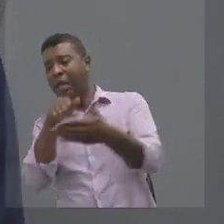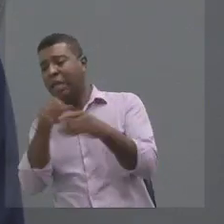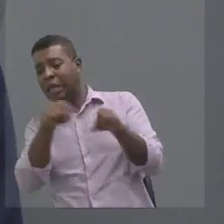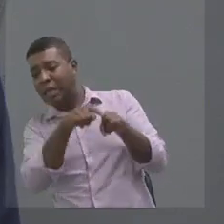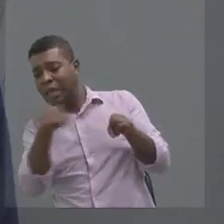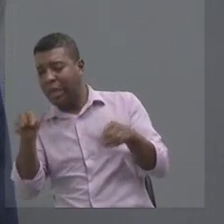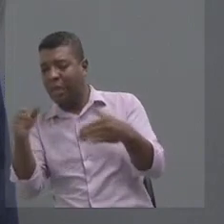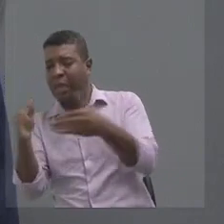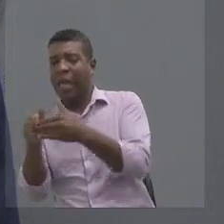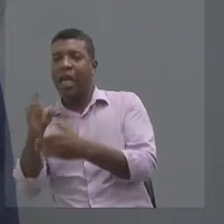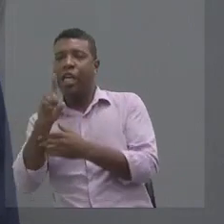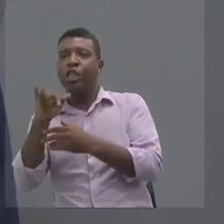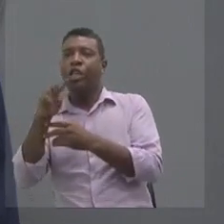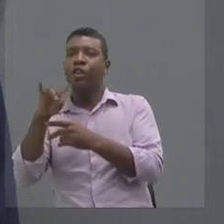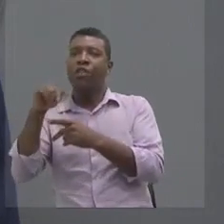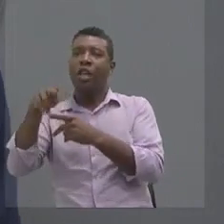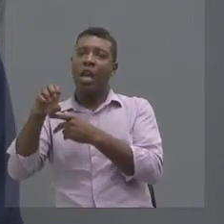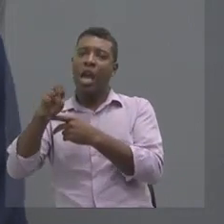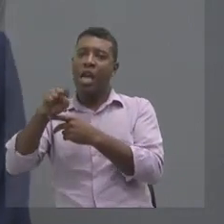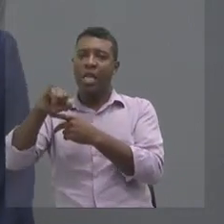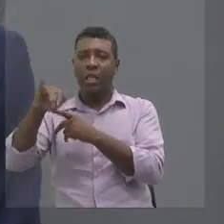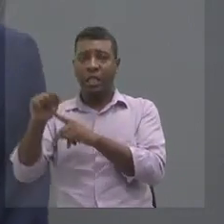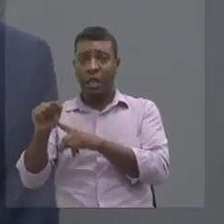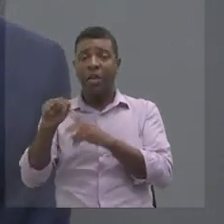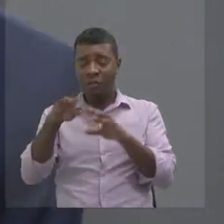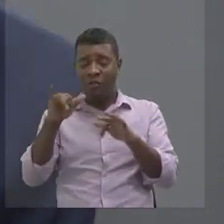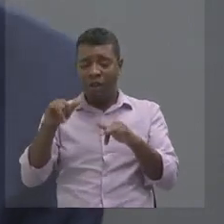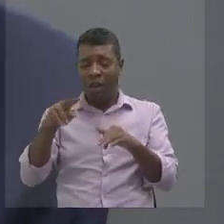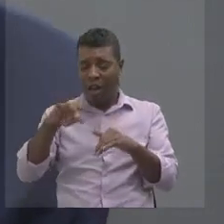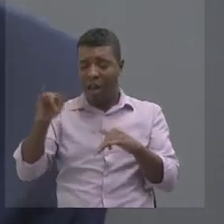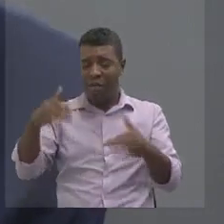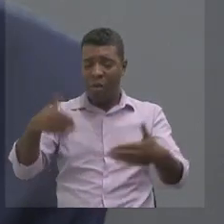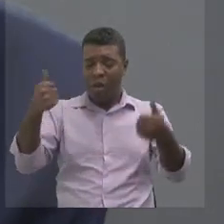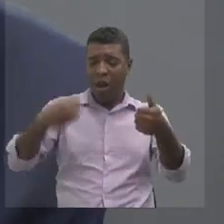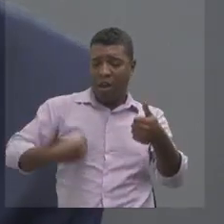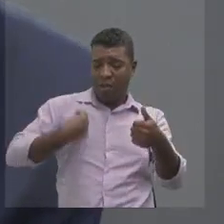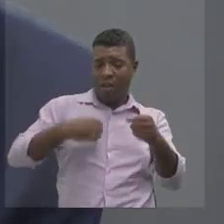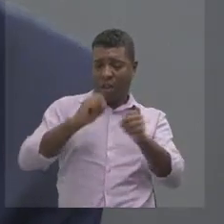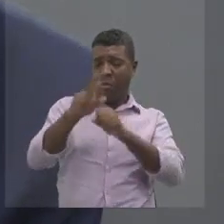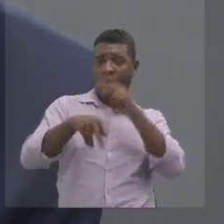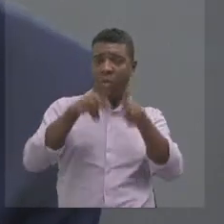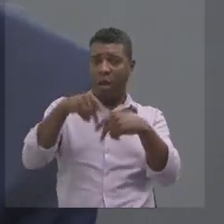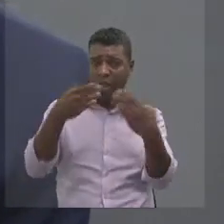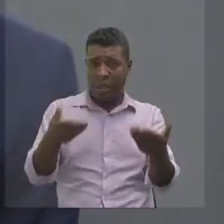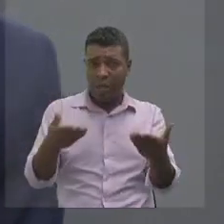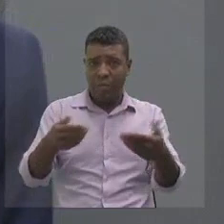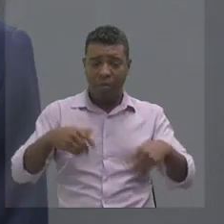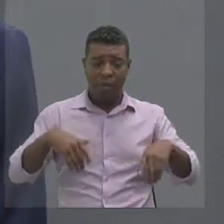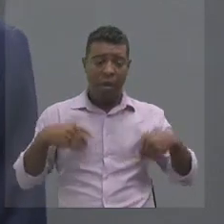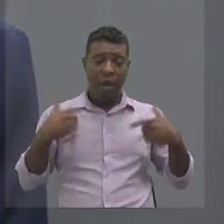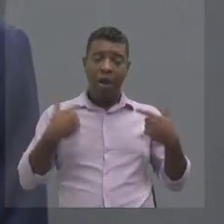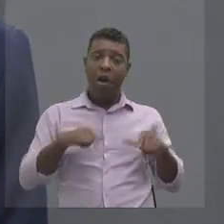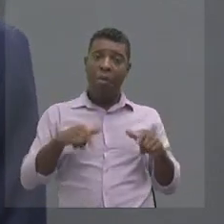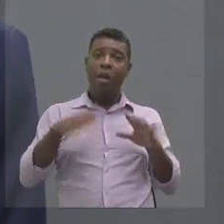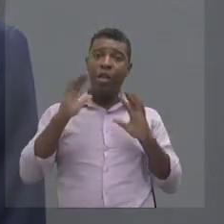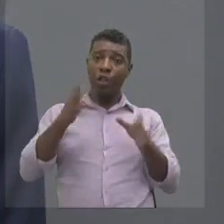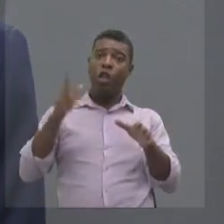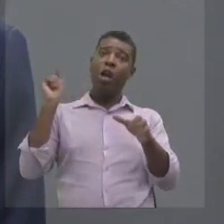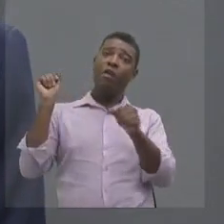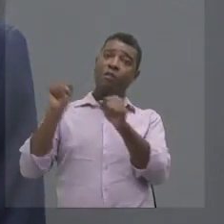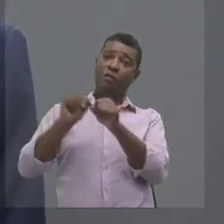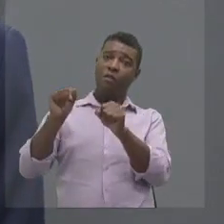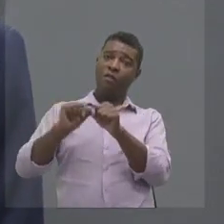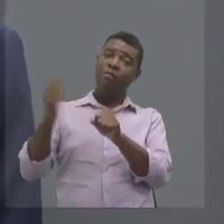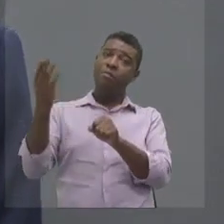a vida daquela população parabenizar por obras já realizadas Dr Pedro